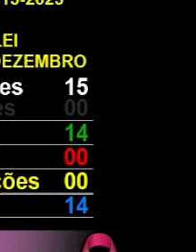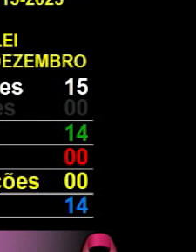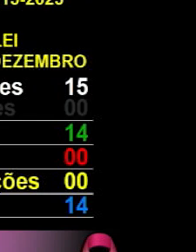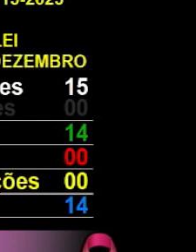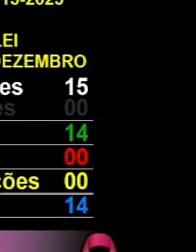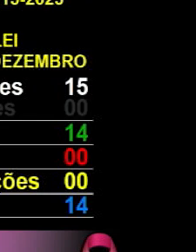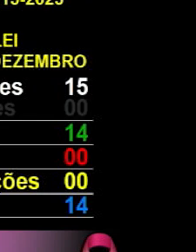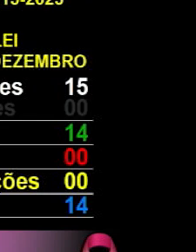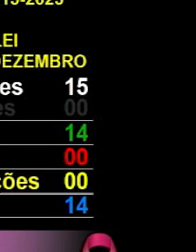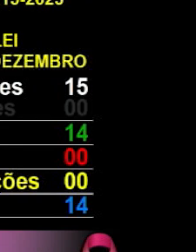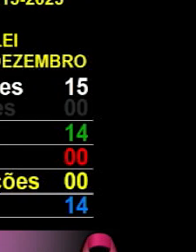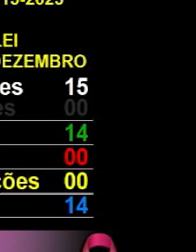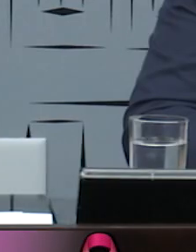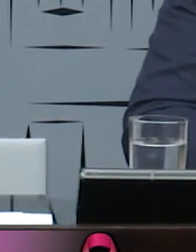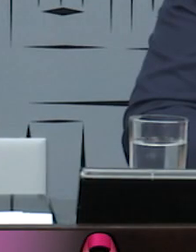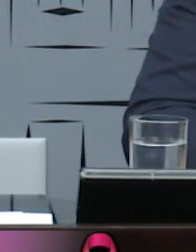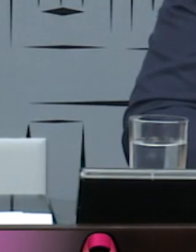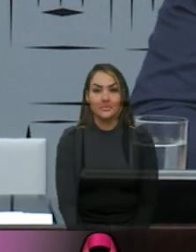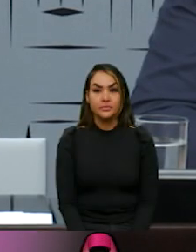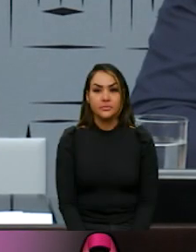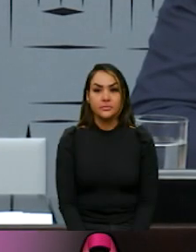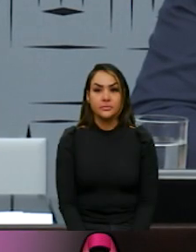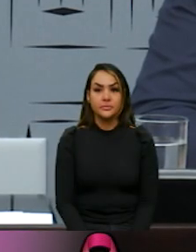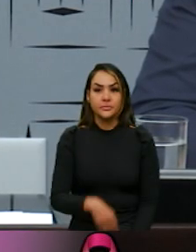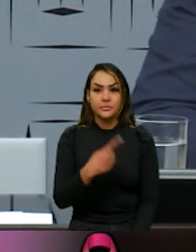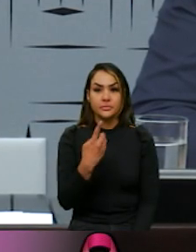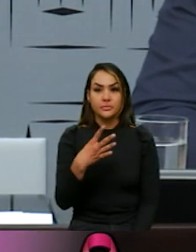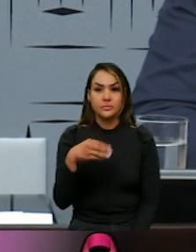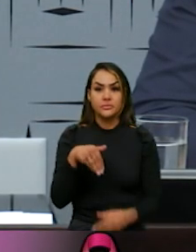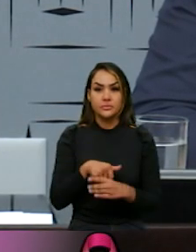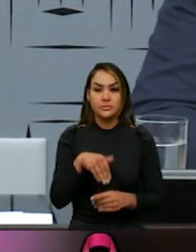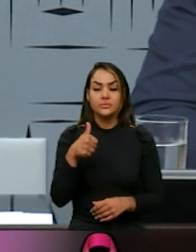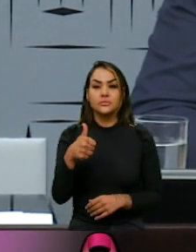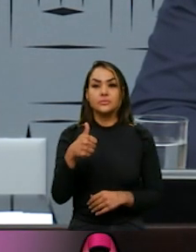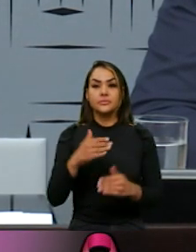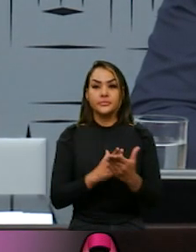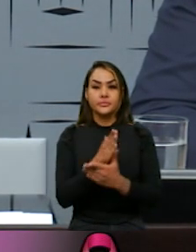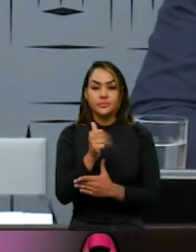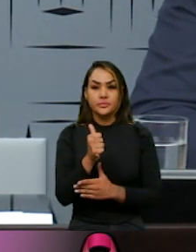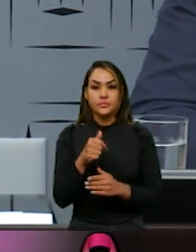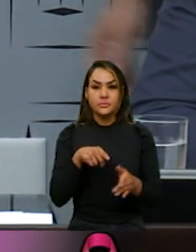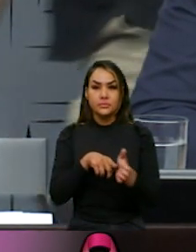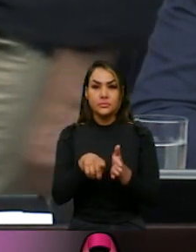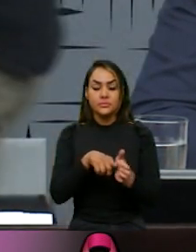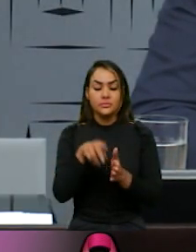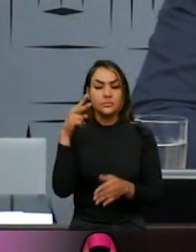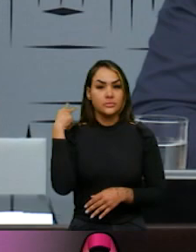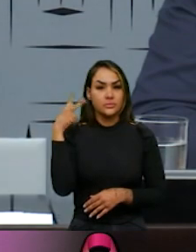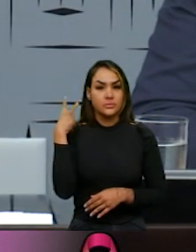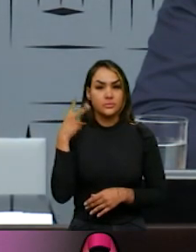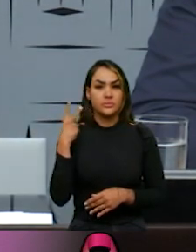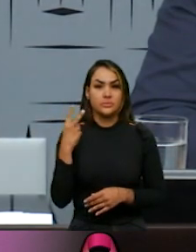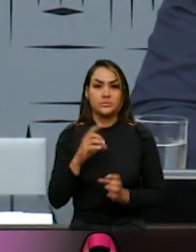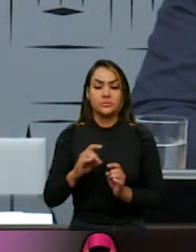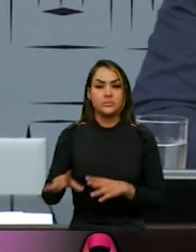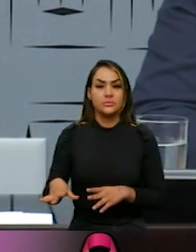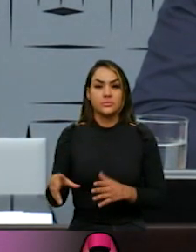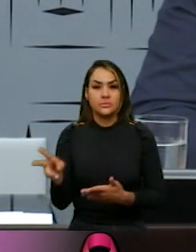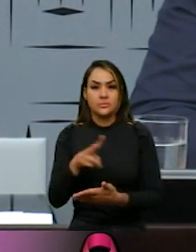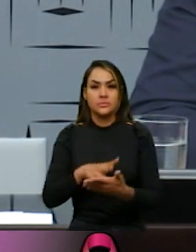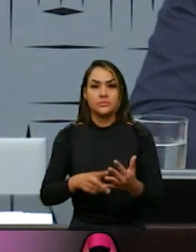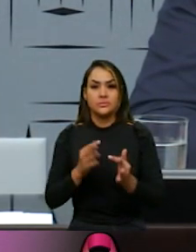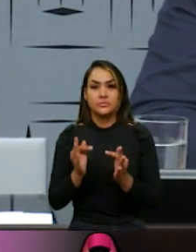Quatorze votos sim, aprovado. Consulta o plenário se dispensa de redação final ao projeto.